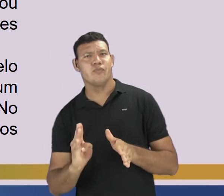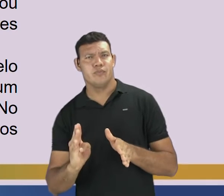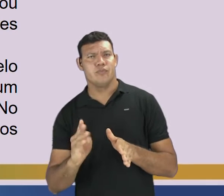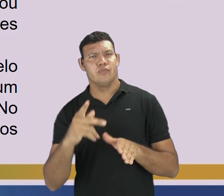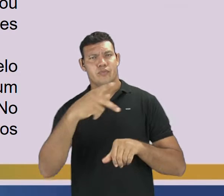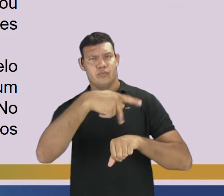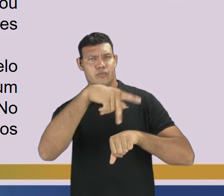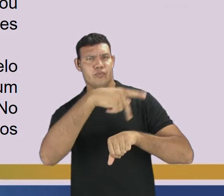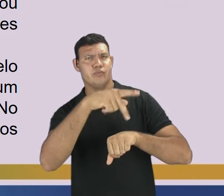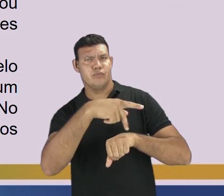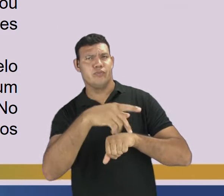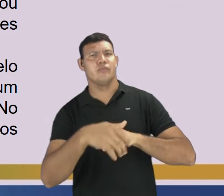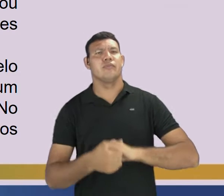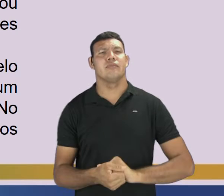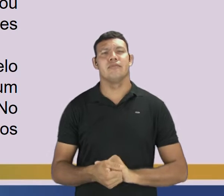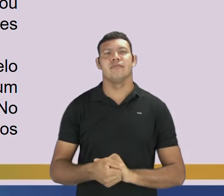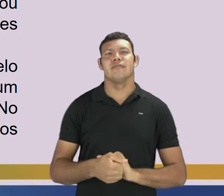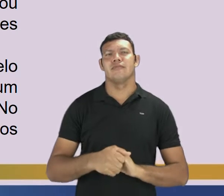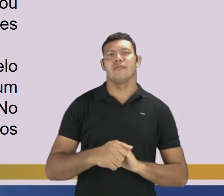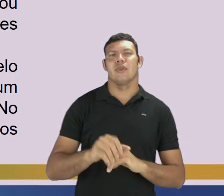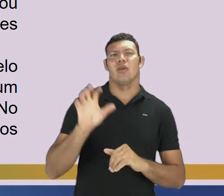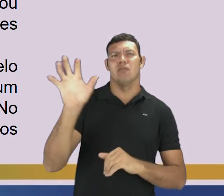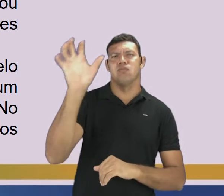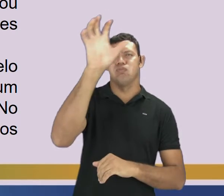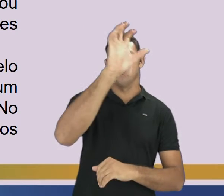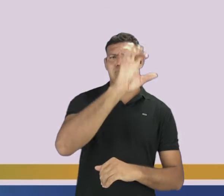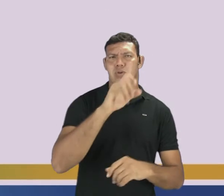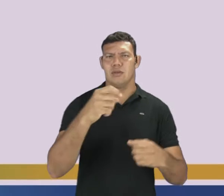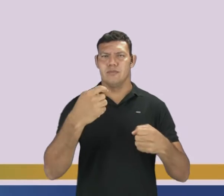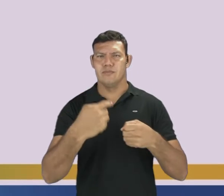esse deslocamento intenso da população brasileira.